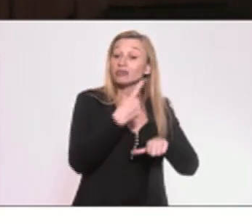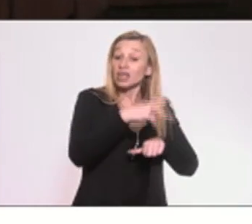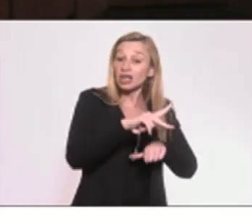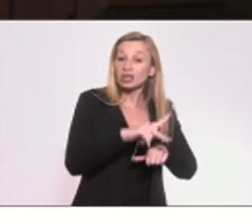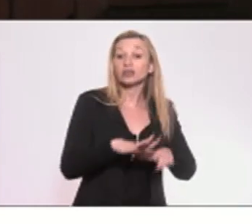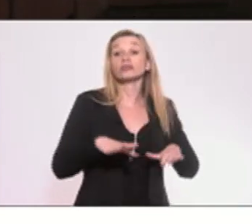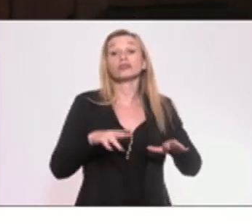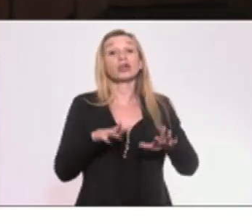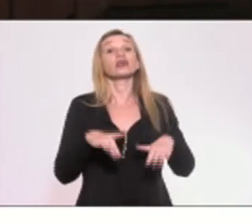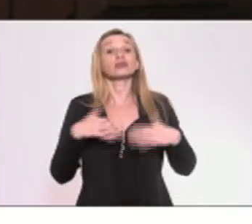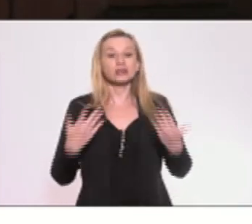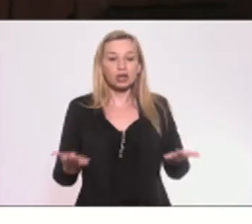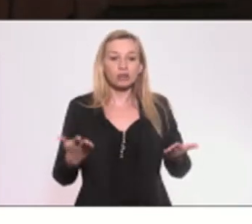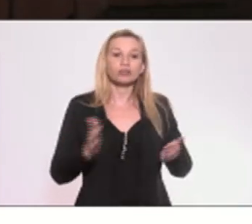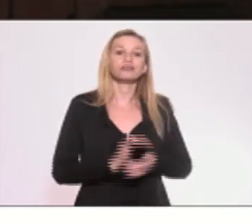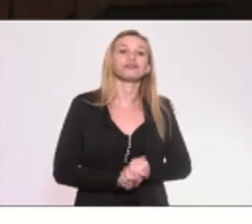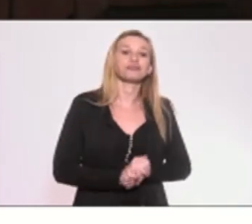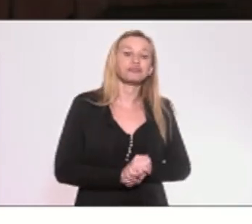Portanto,